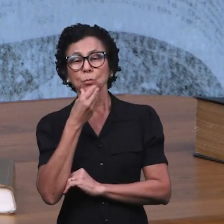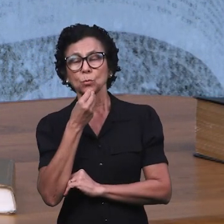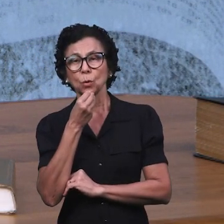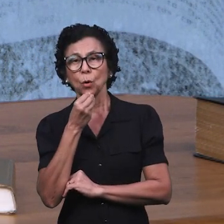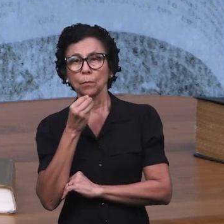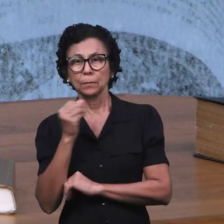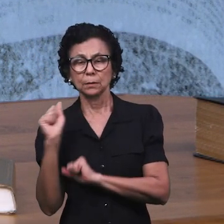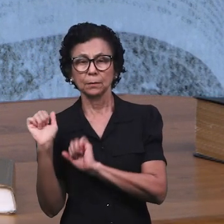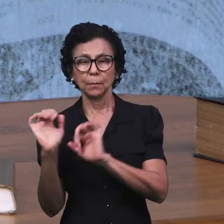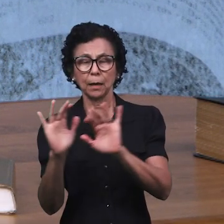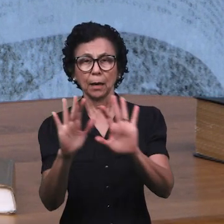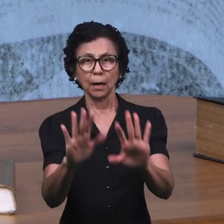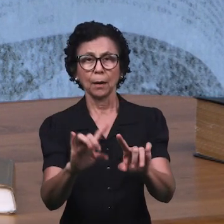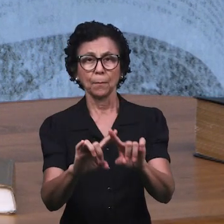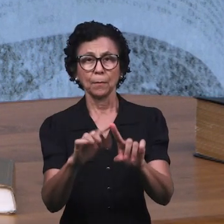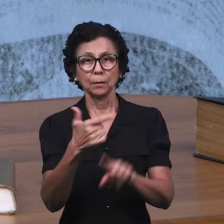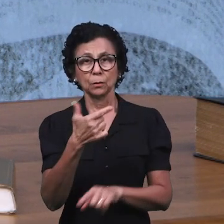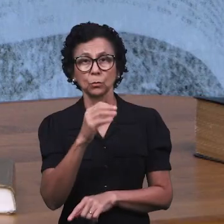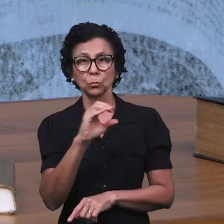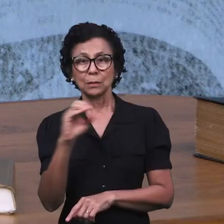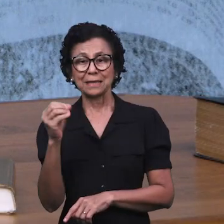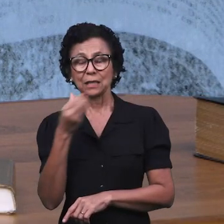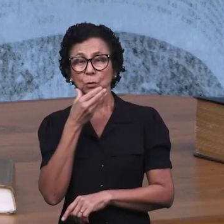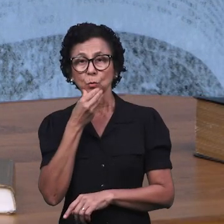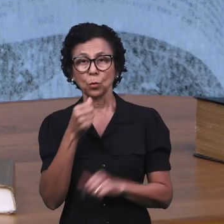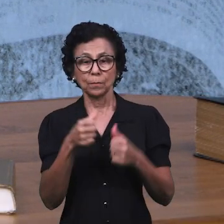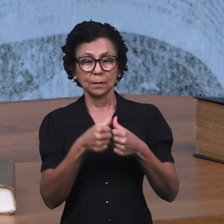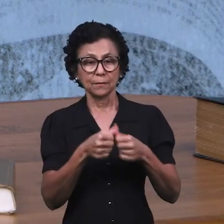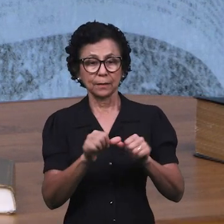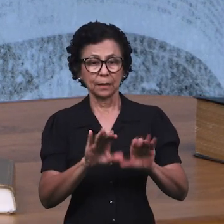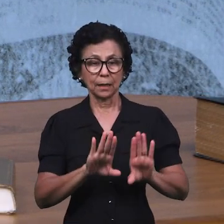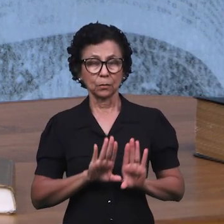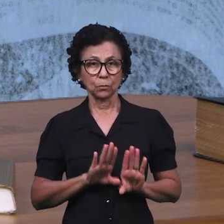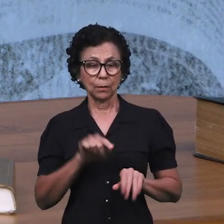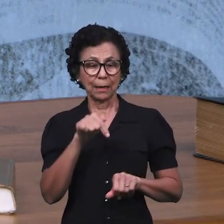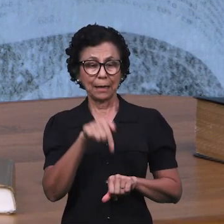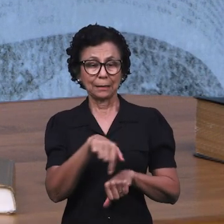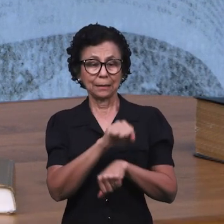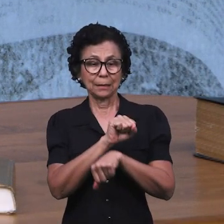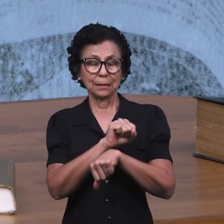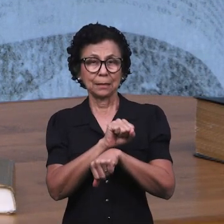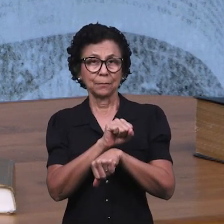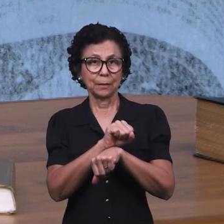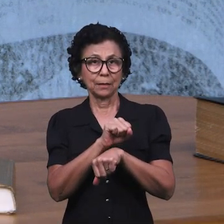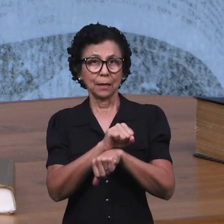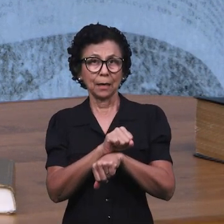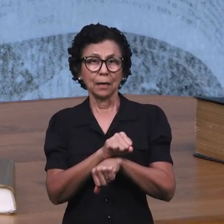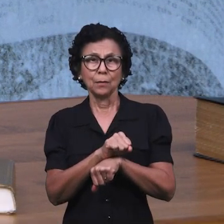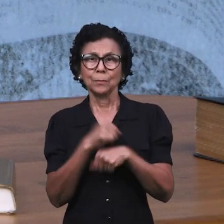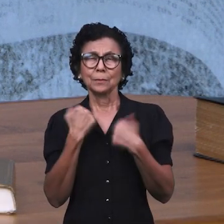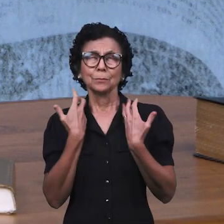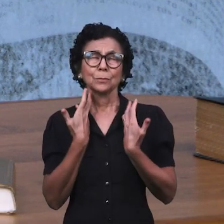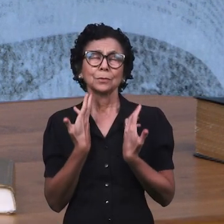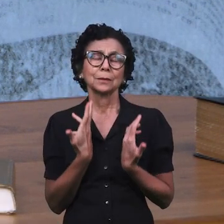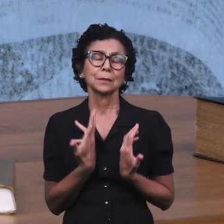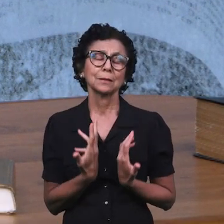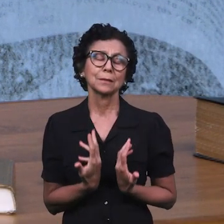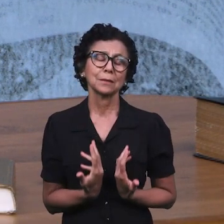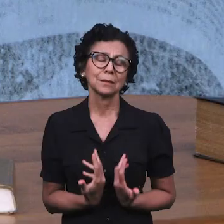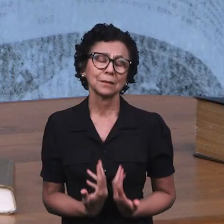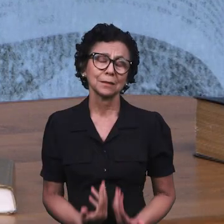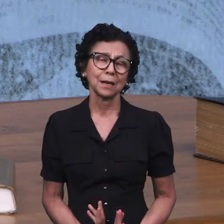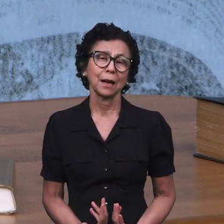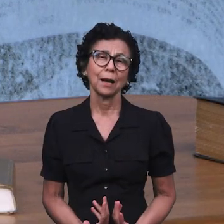que 200 homens ficaram atrás, por não poderem, de cansados que